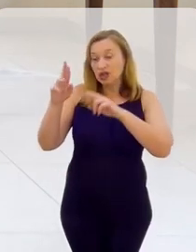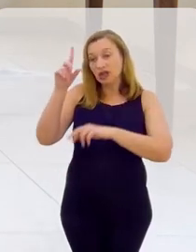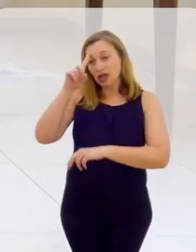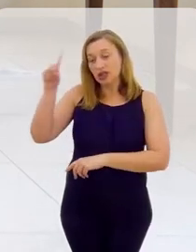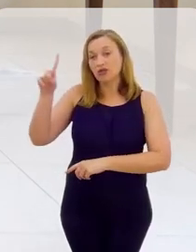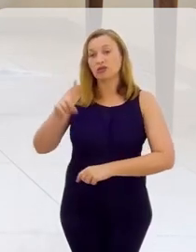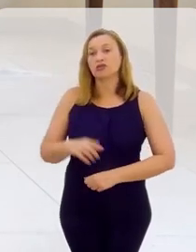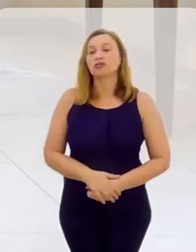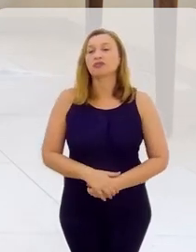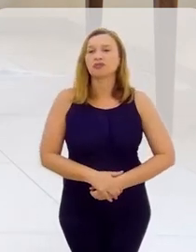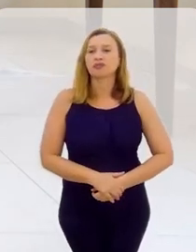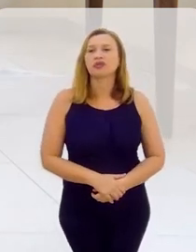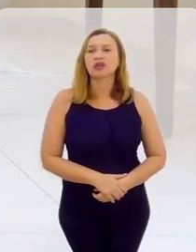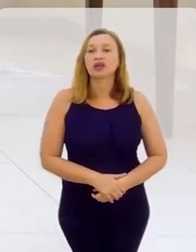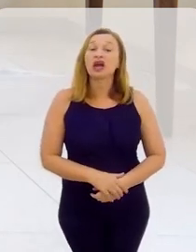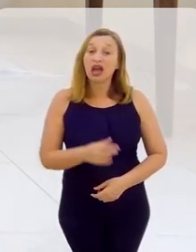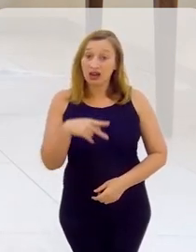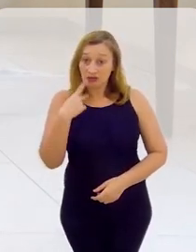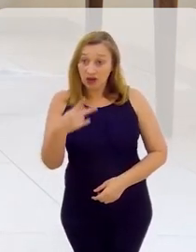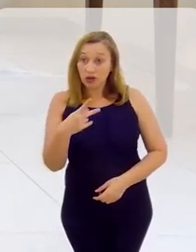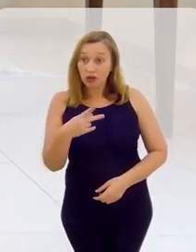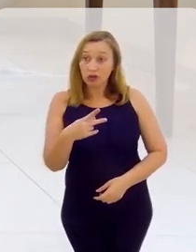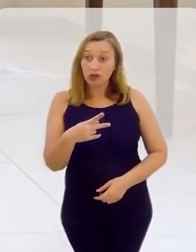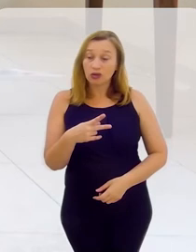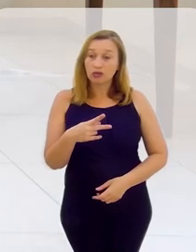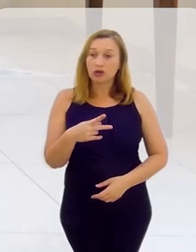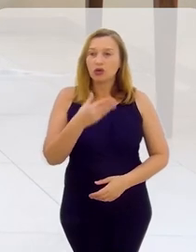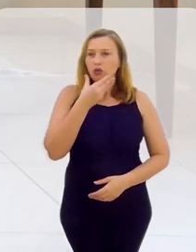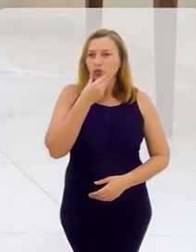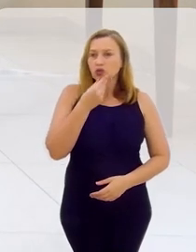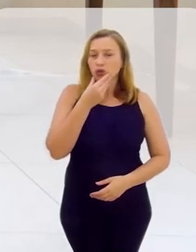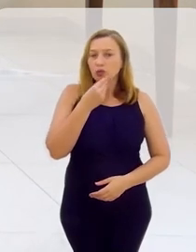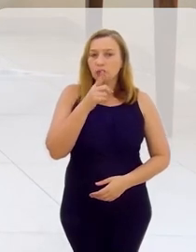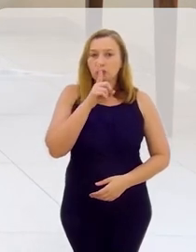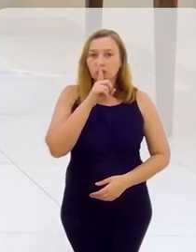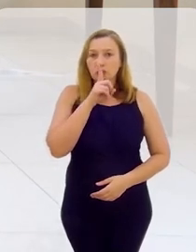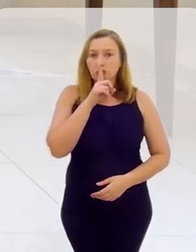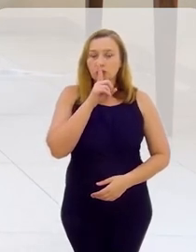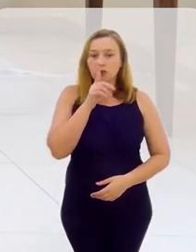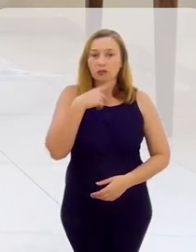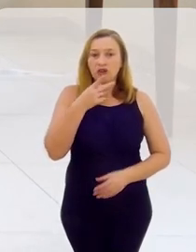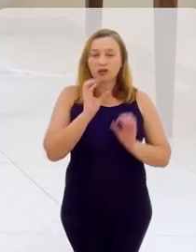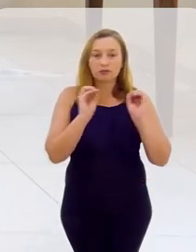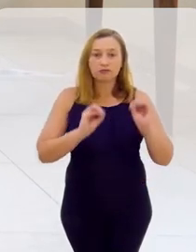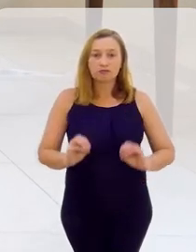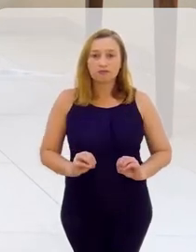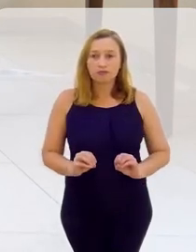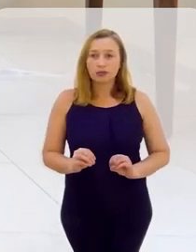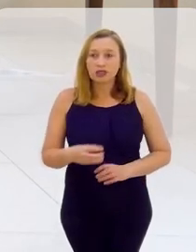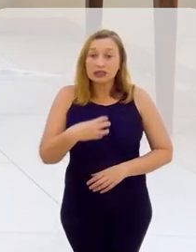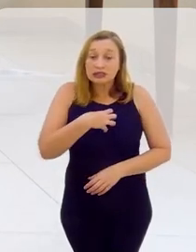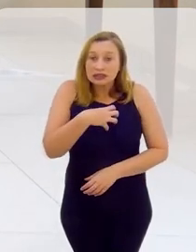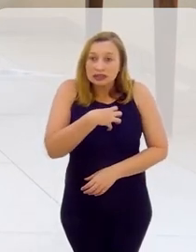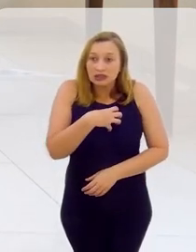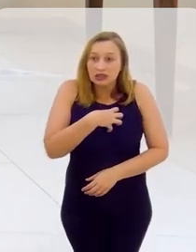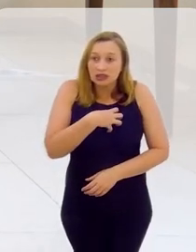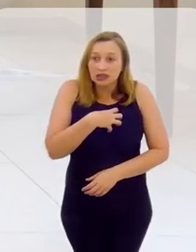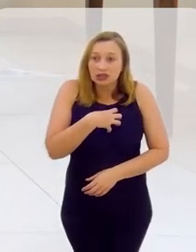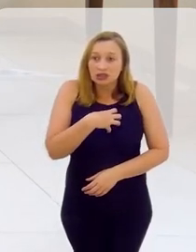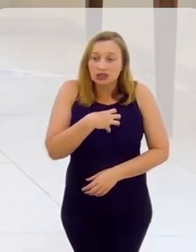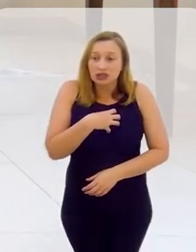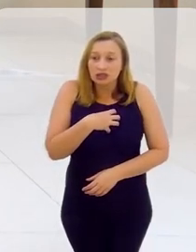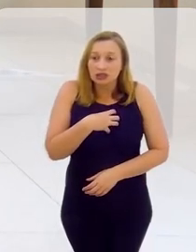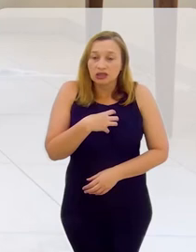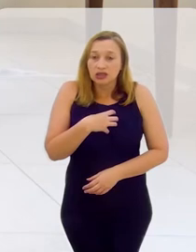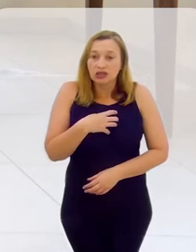respeito a isso, em reverência a Deus. E ela fez. Os rapazes não perturbaram mais e se sentiram